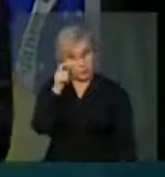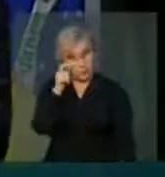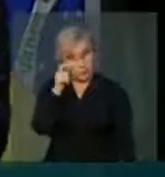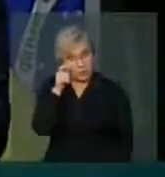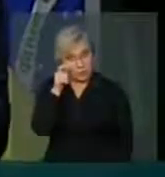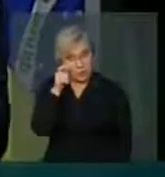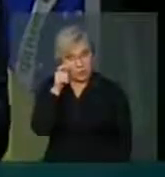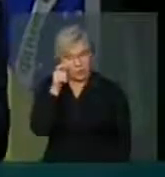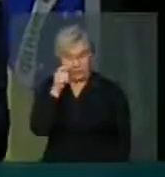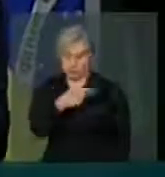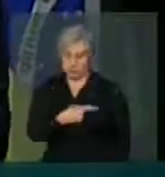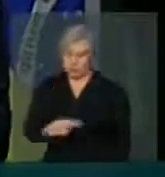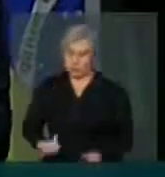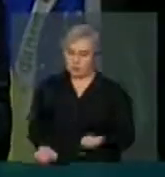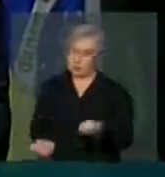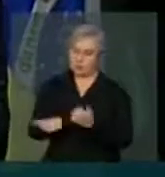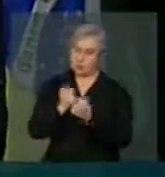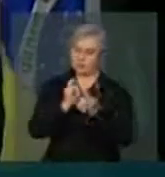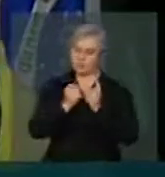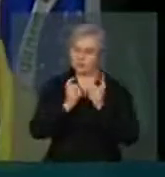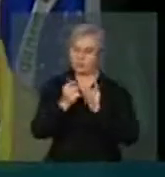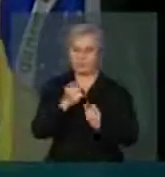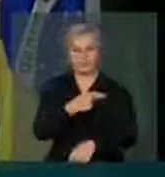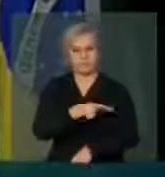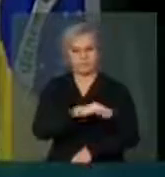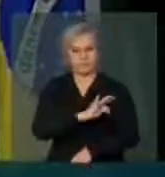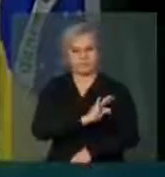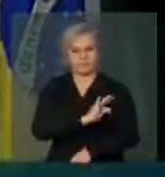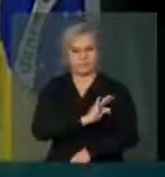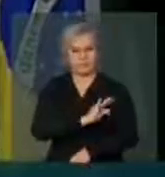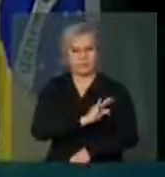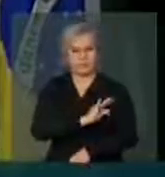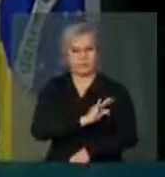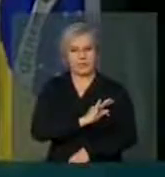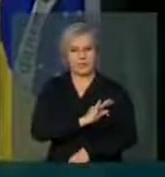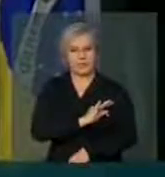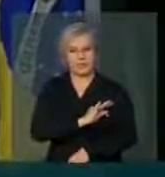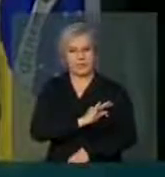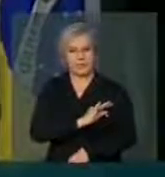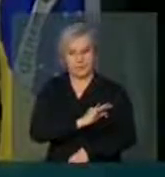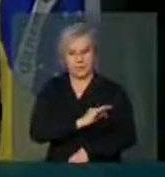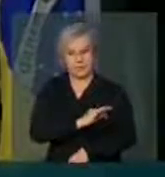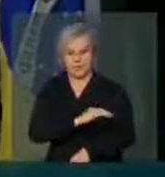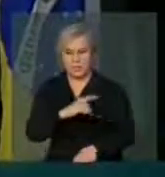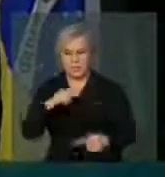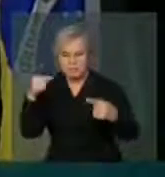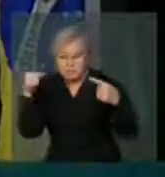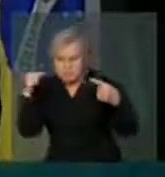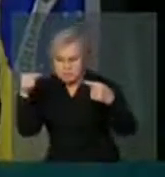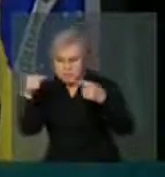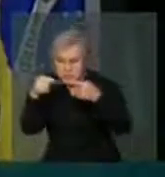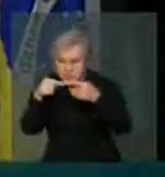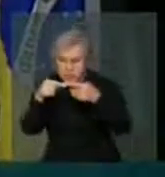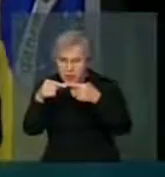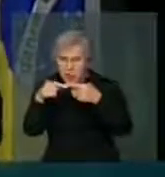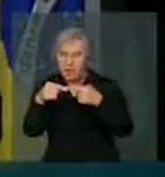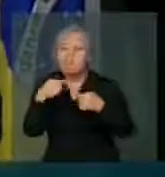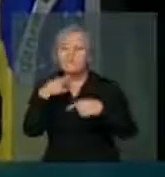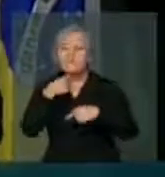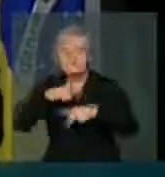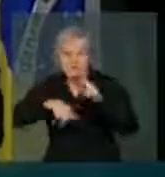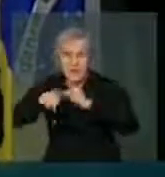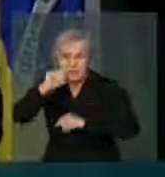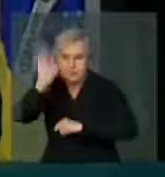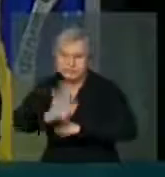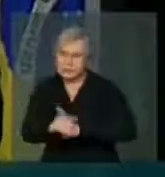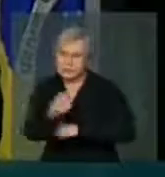presidentes nas administrações petistas nunca convergiram com as demandas da nação. Lula tinha apenas um